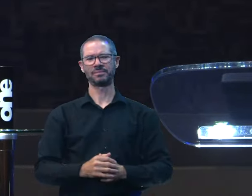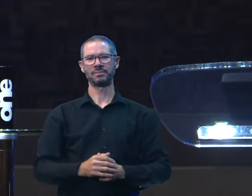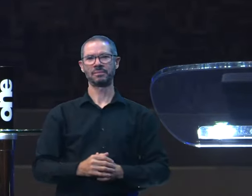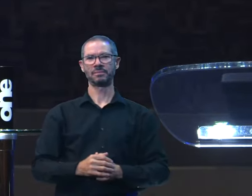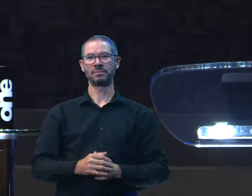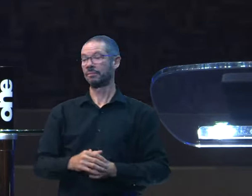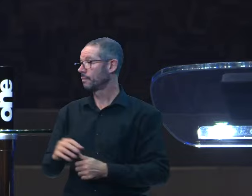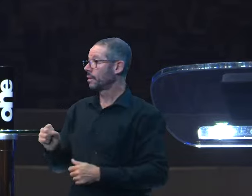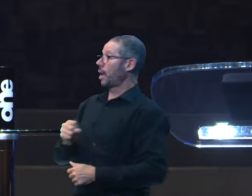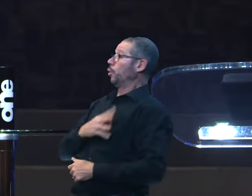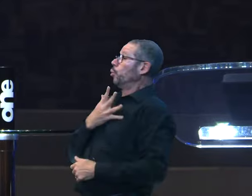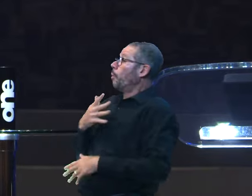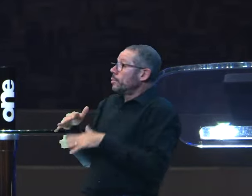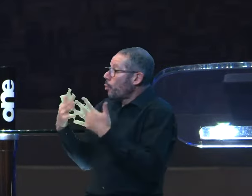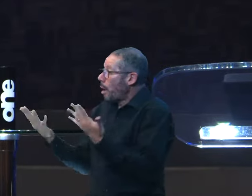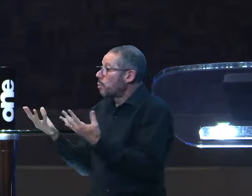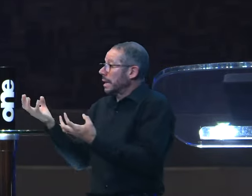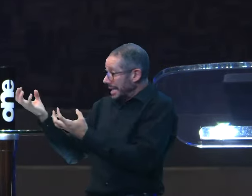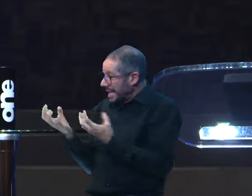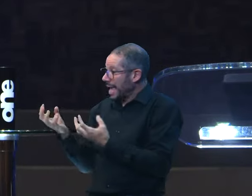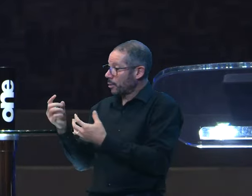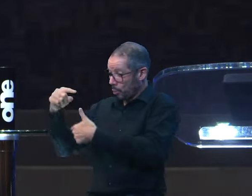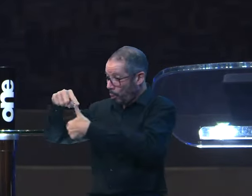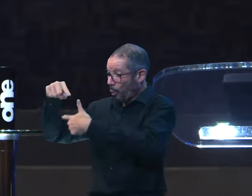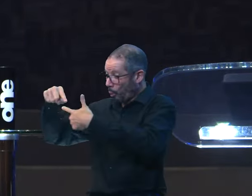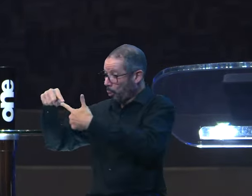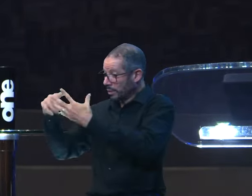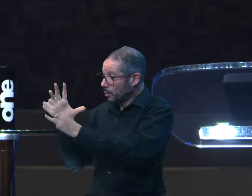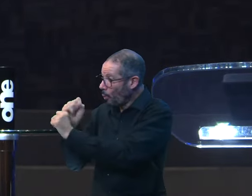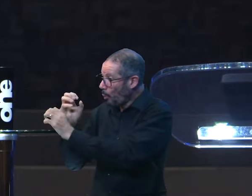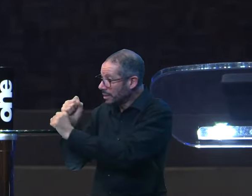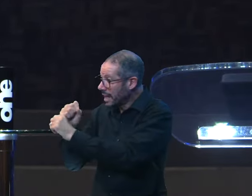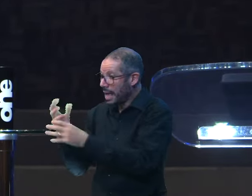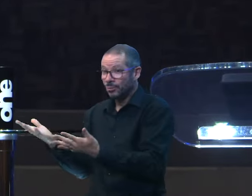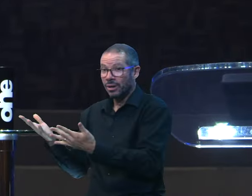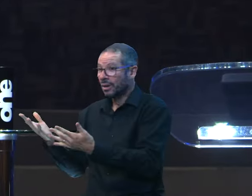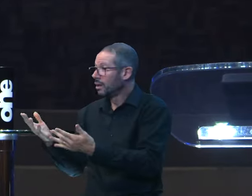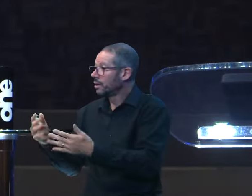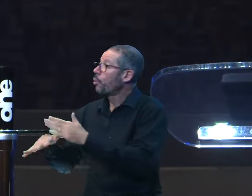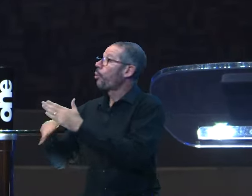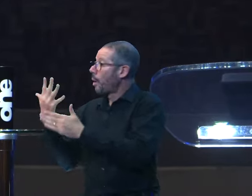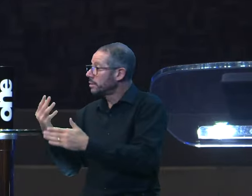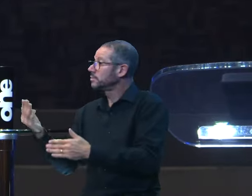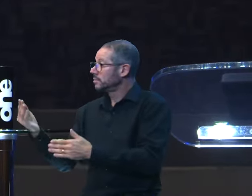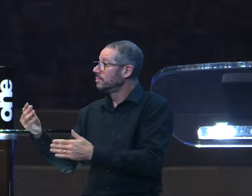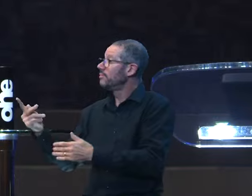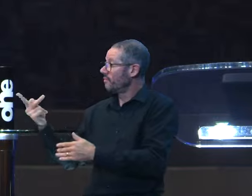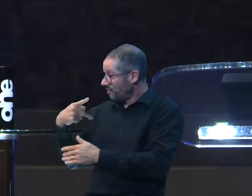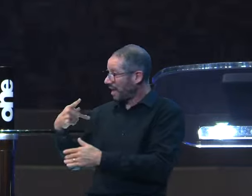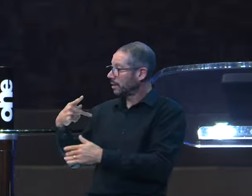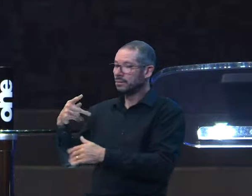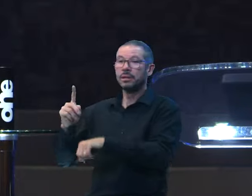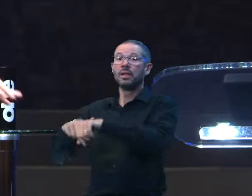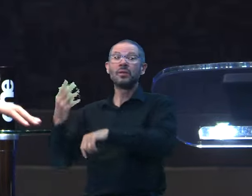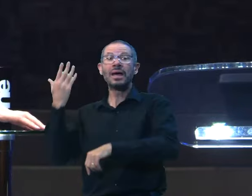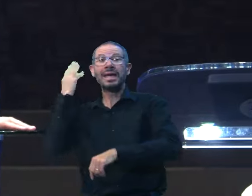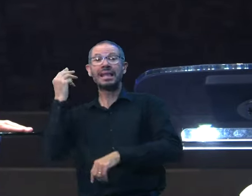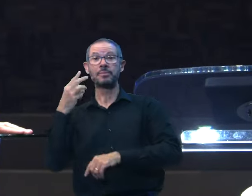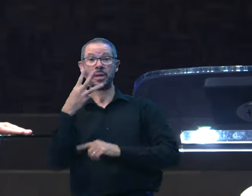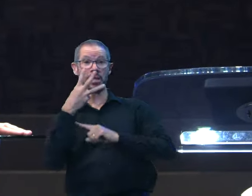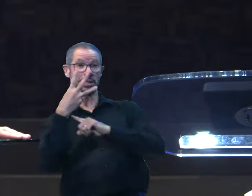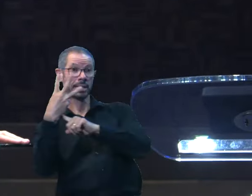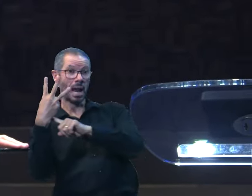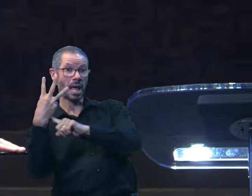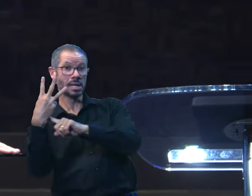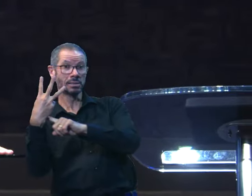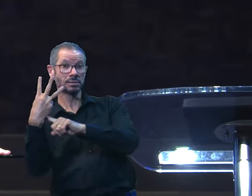Número, me dá um número. Eu quero um número porque eu estou contando. Me diz quantas aí. Naquela época se dizia que eram 3.